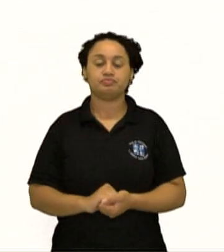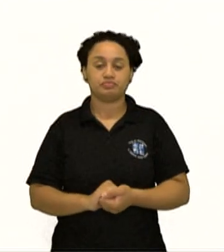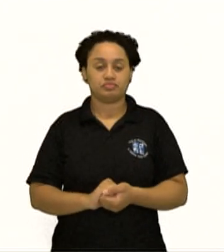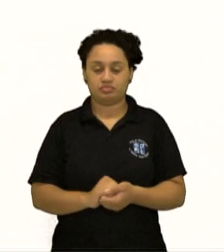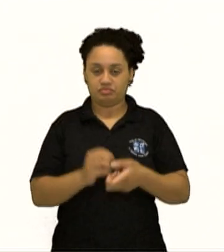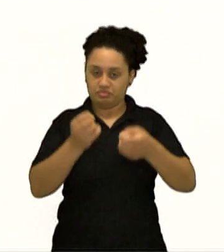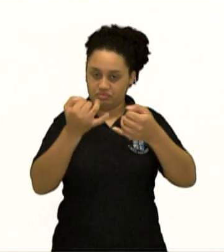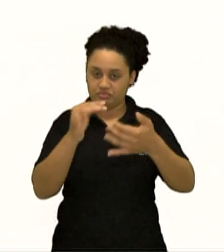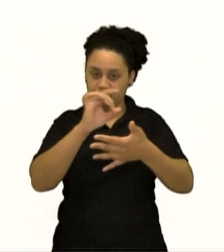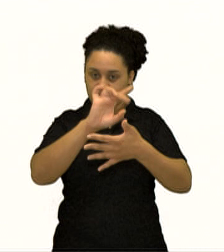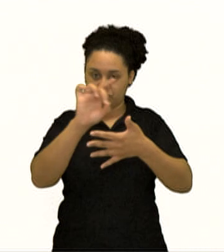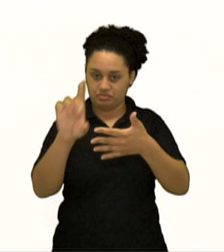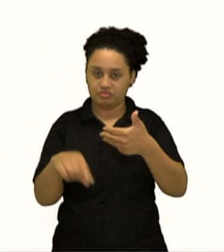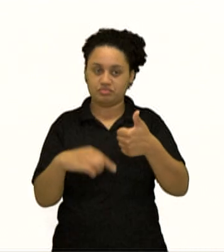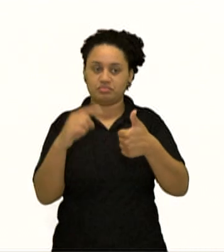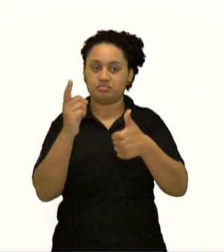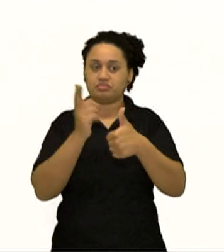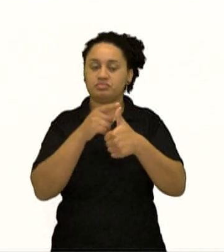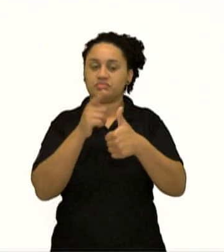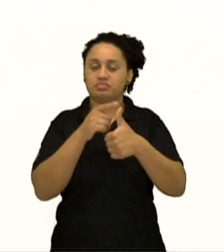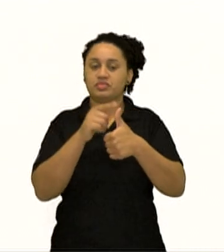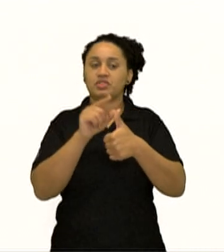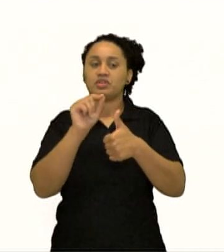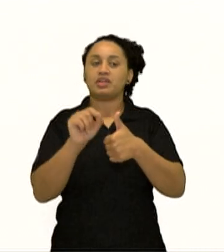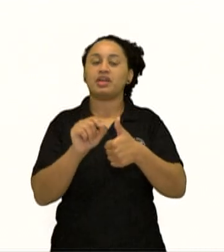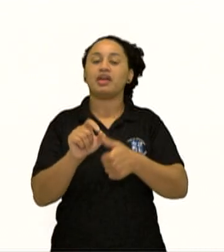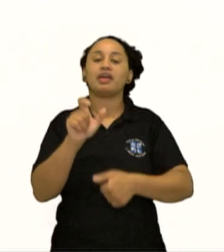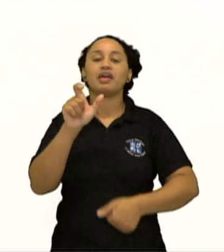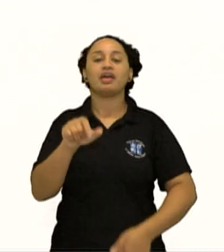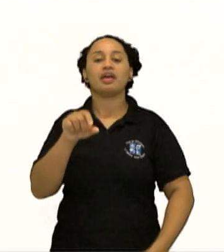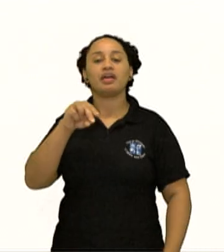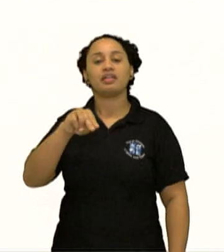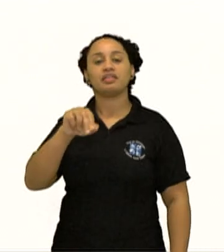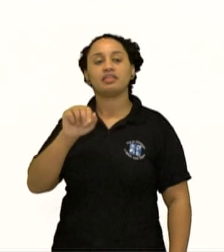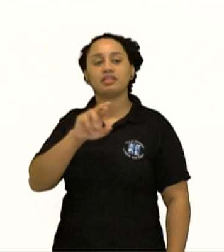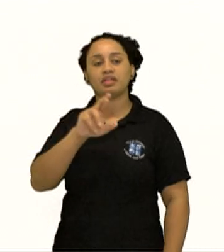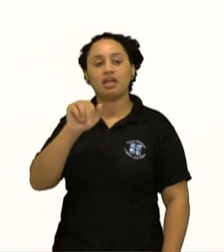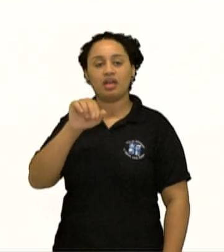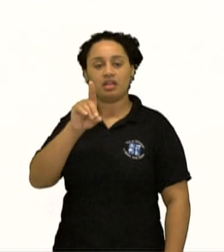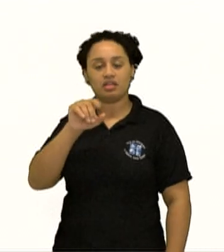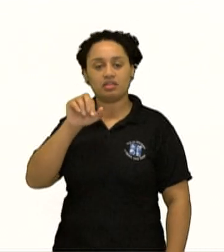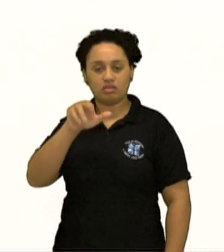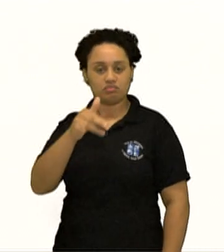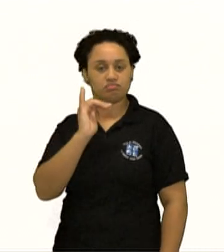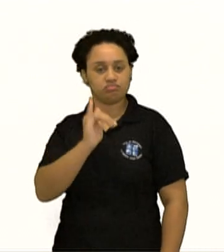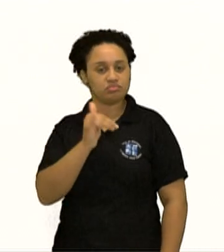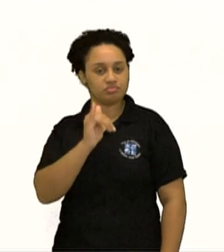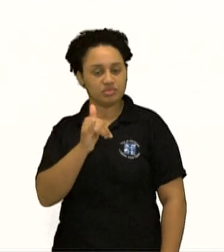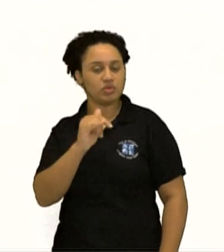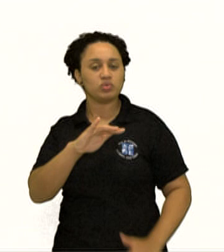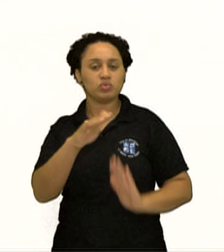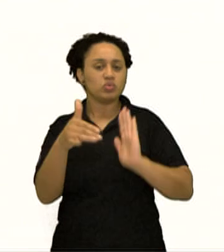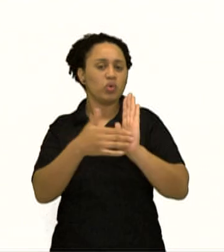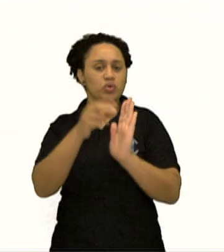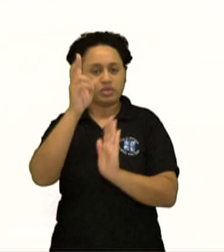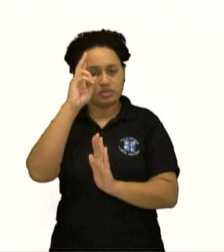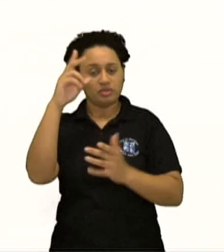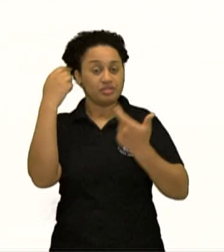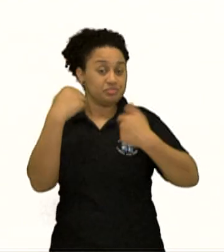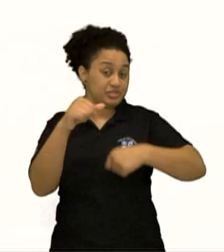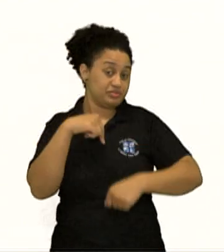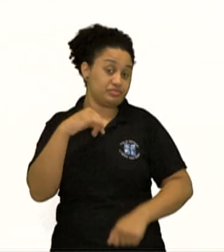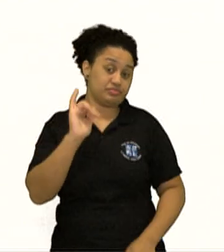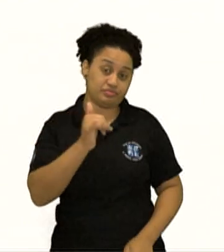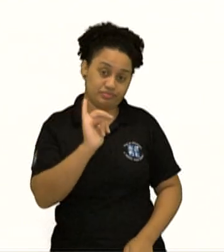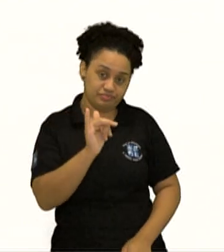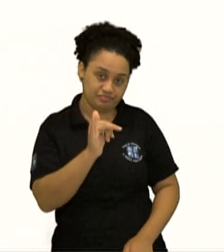para vocês saberem. Primeira coisa, narrador. Toda história é preciso ter um narrador. Não